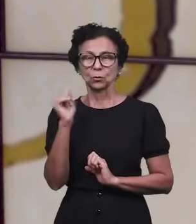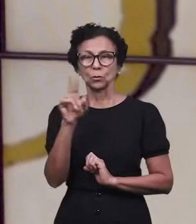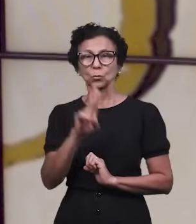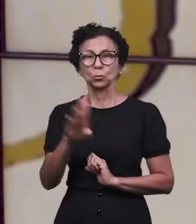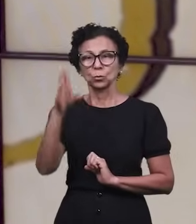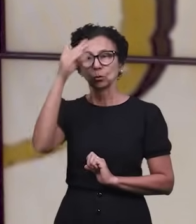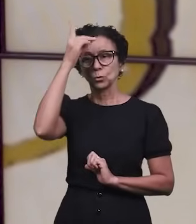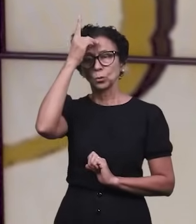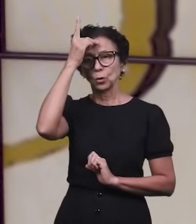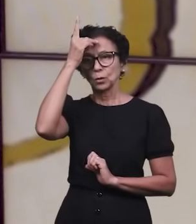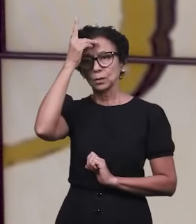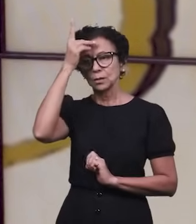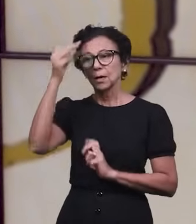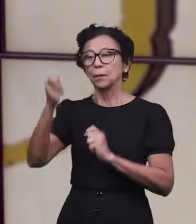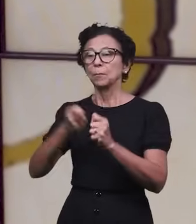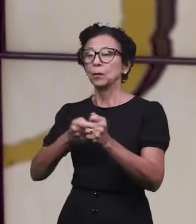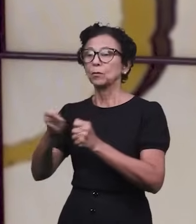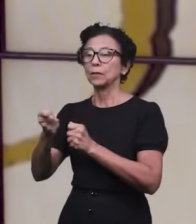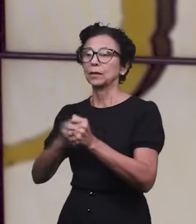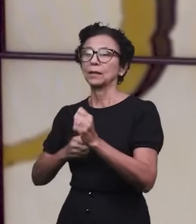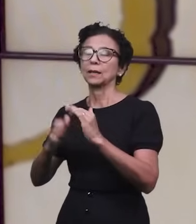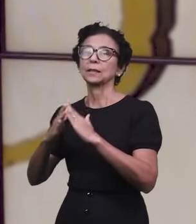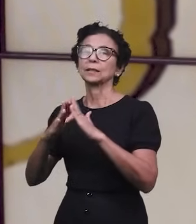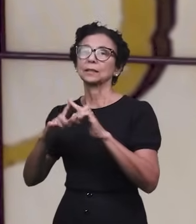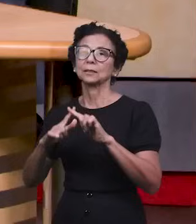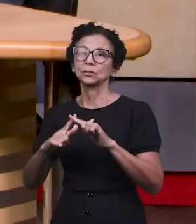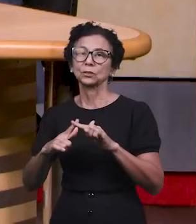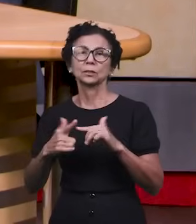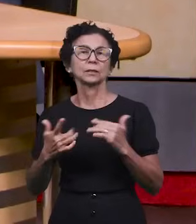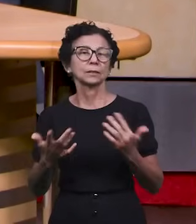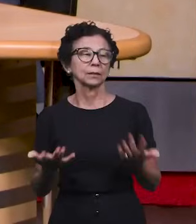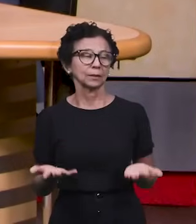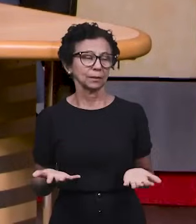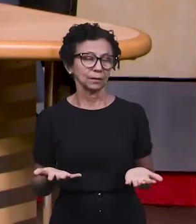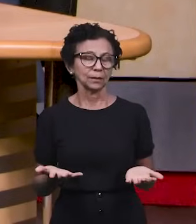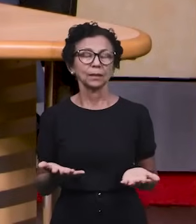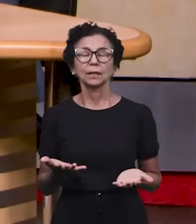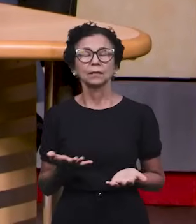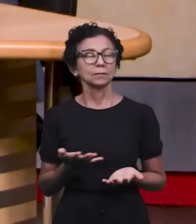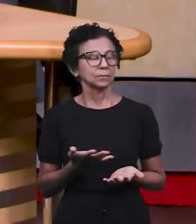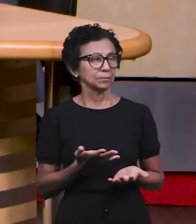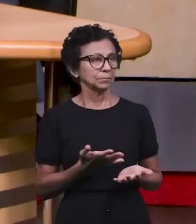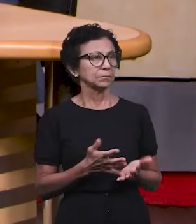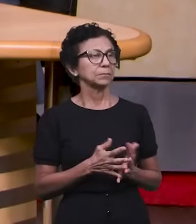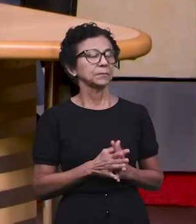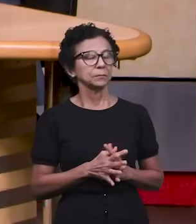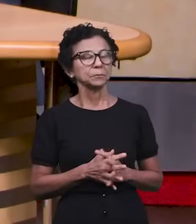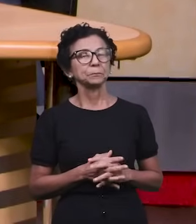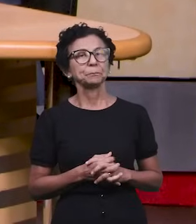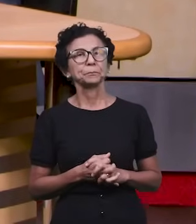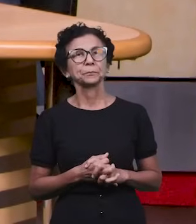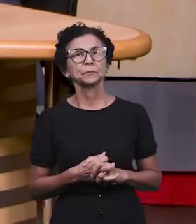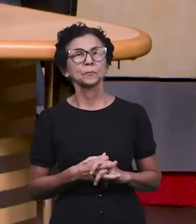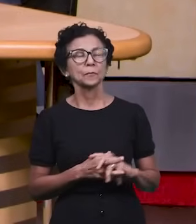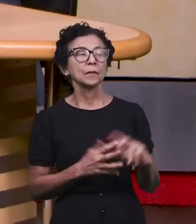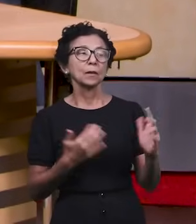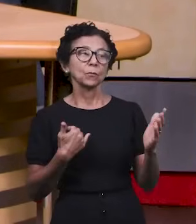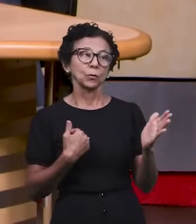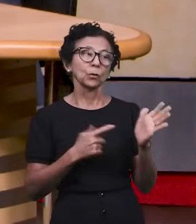usando os dons. Porque não tem ministério. Pois é, Marcelo, isso que foi a pergunta que eu fiz para